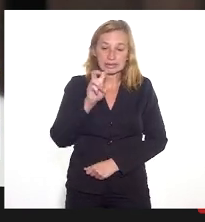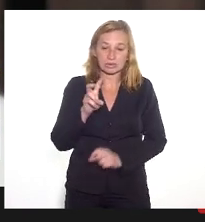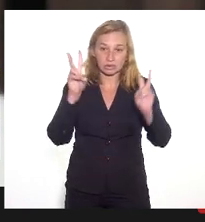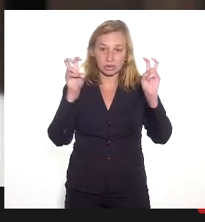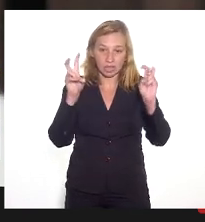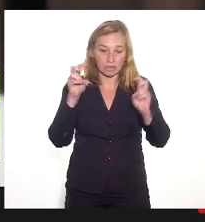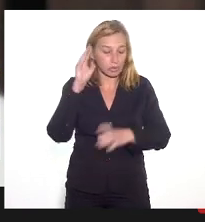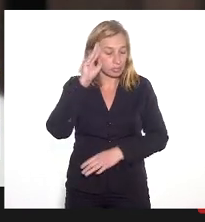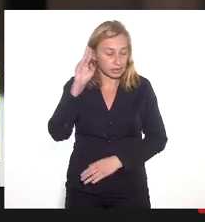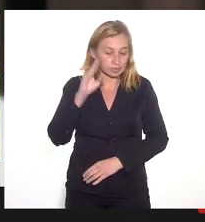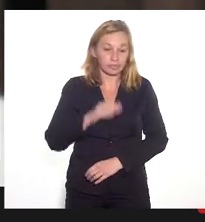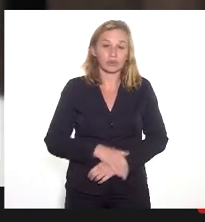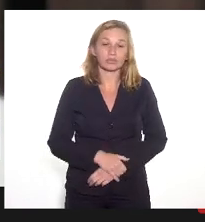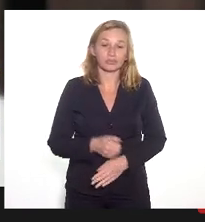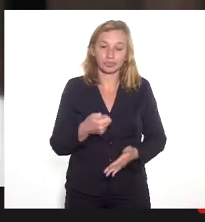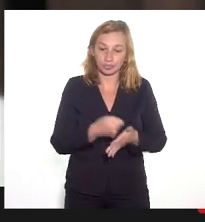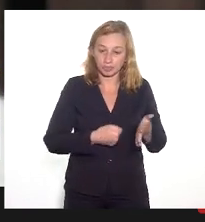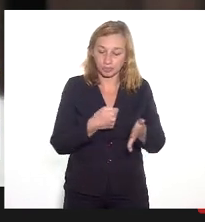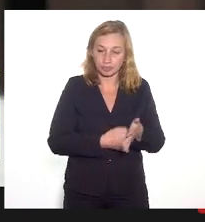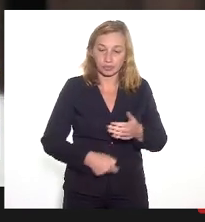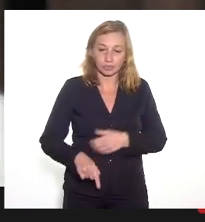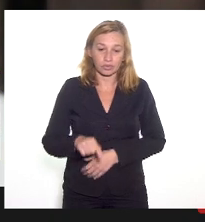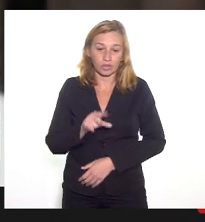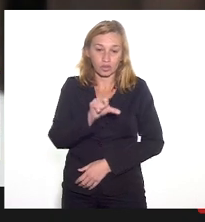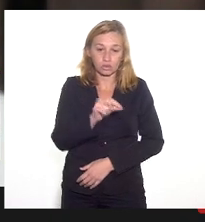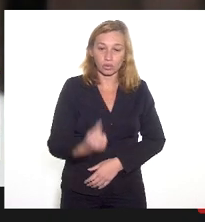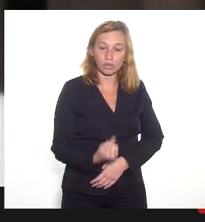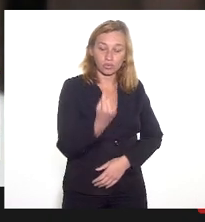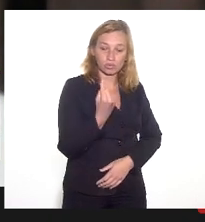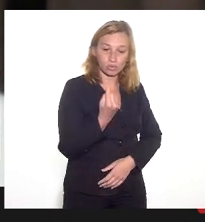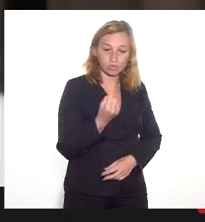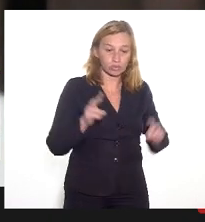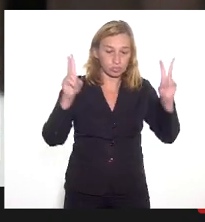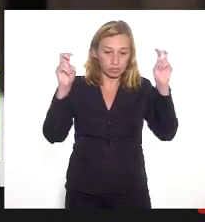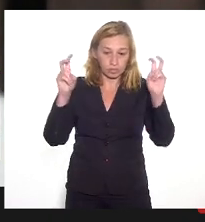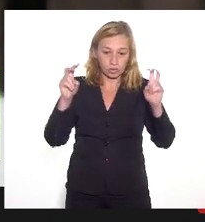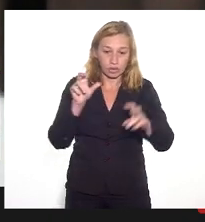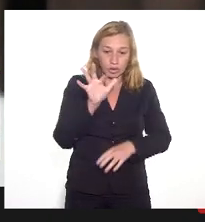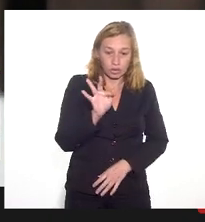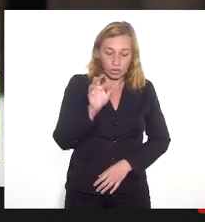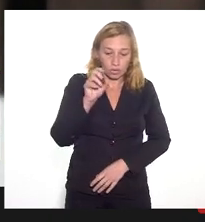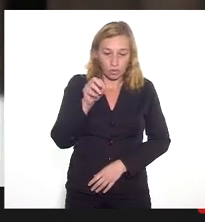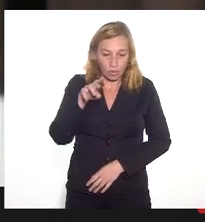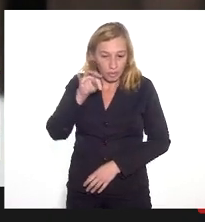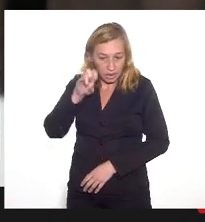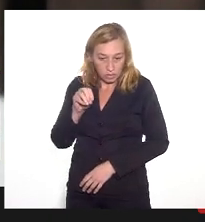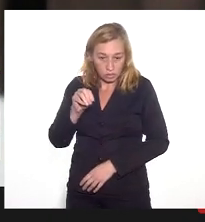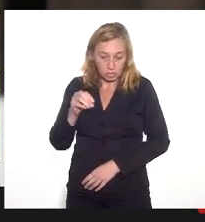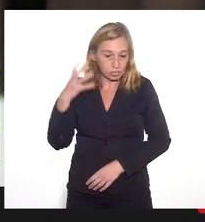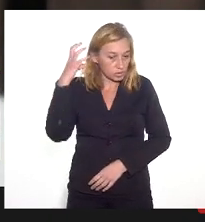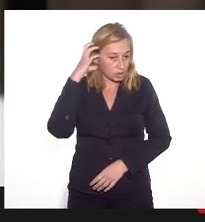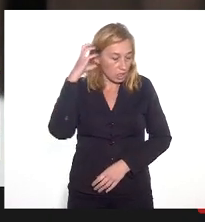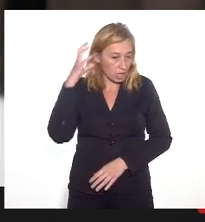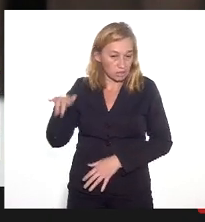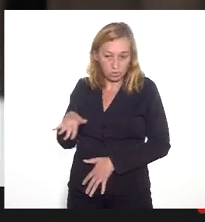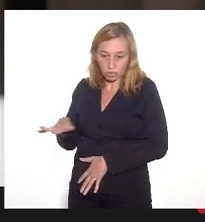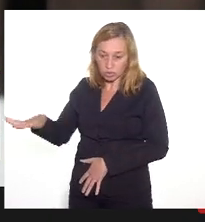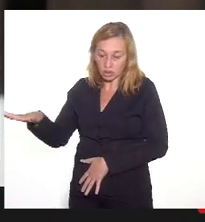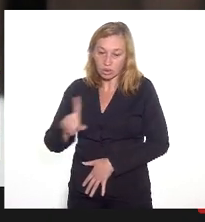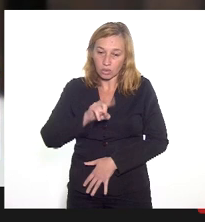como prioritários para a nossa luta aqui. Um deles é essa questão do fomento das rádios e TVs comunitárias. O outro é a questão do